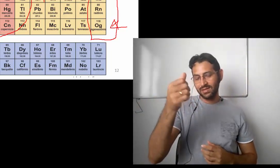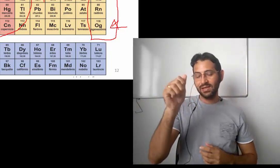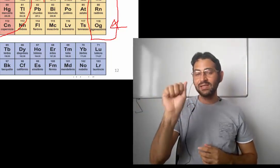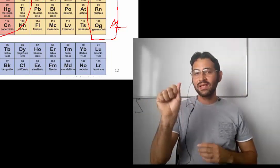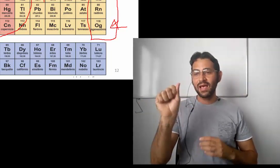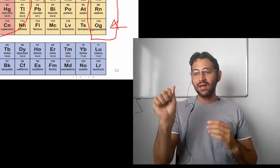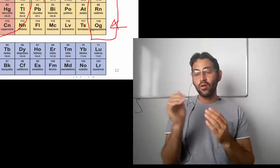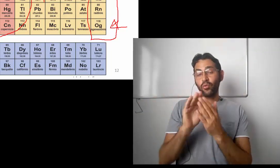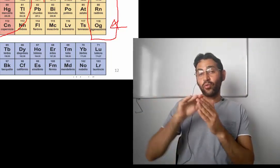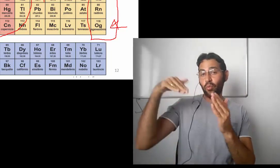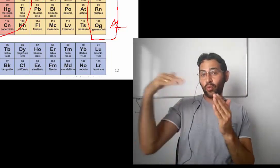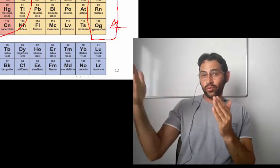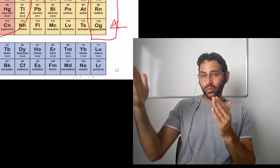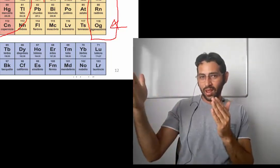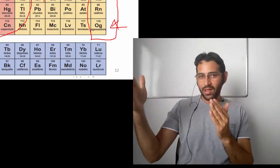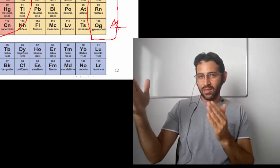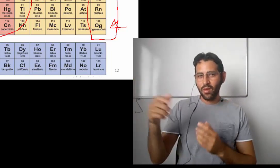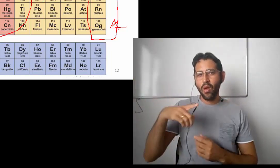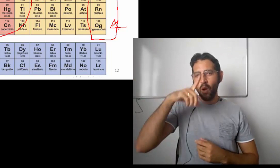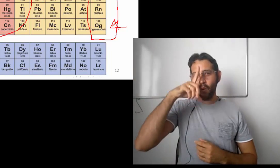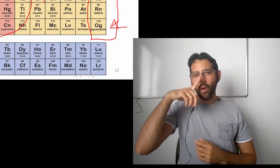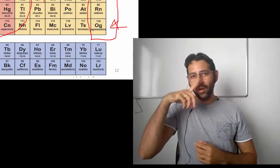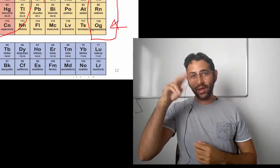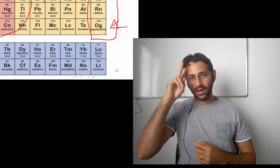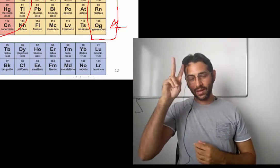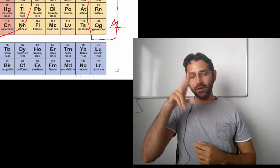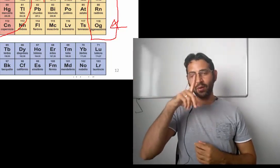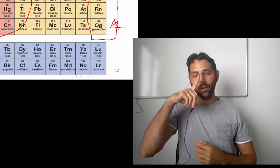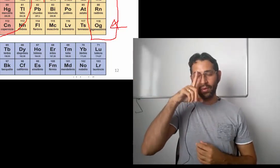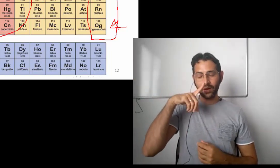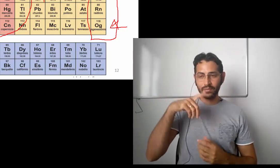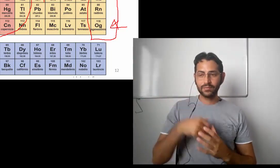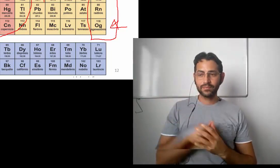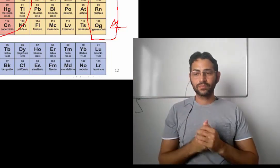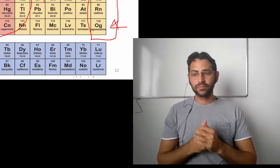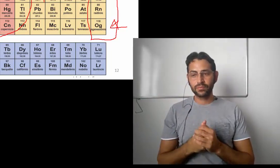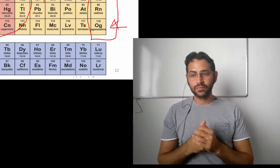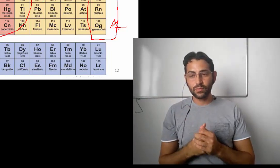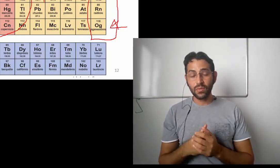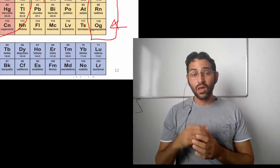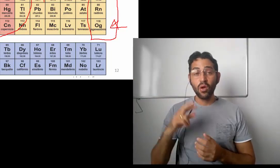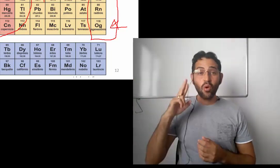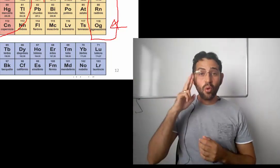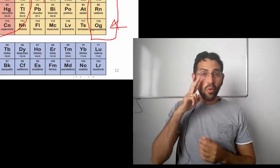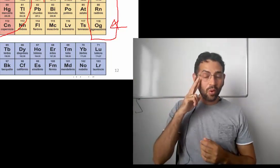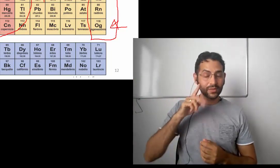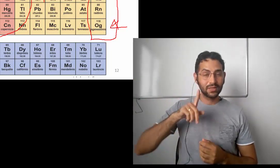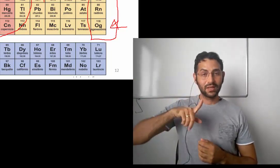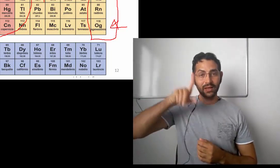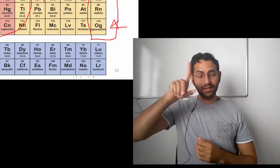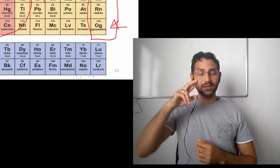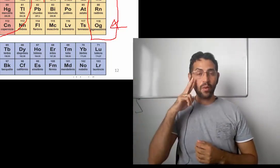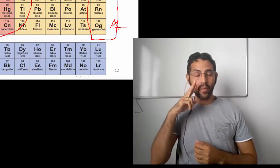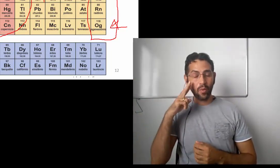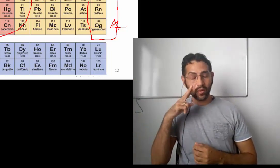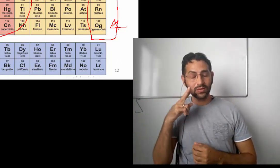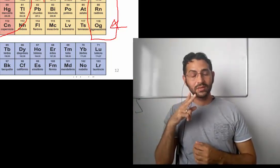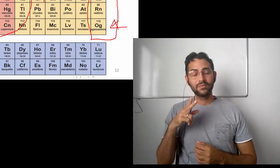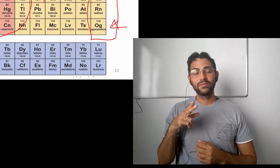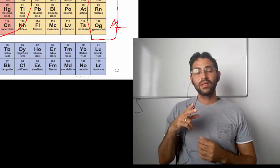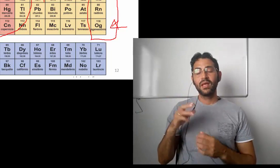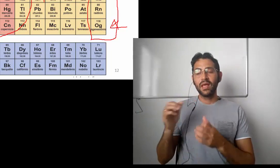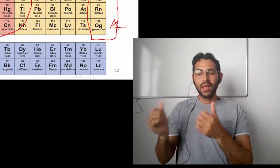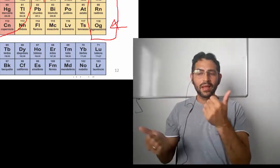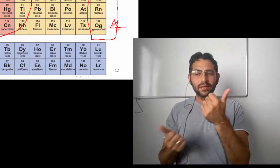algumas chamam de B, 1B, 2B, e outras continuam a numeração, 3, 4, 5. Vocês vão perceber que